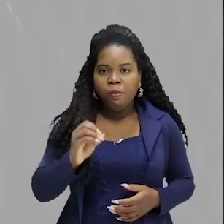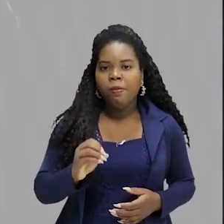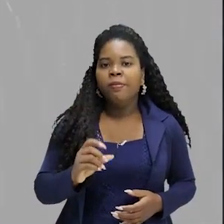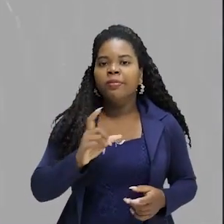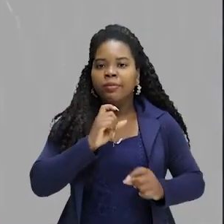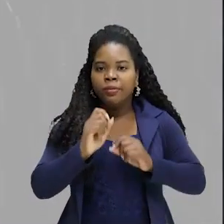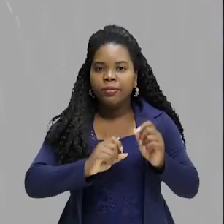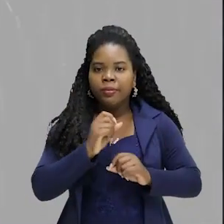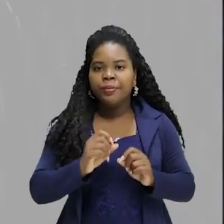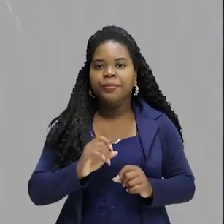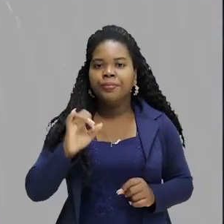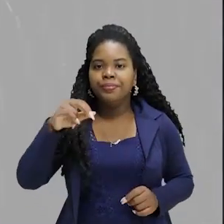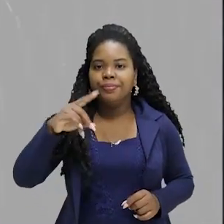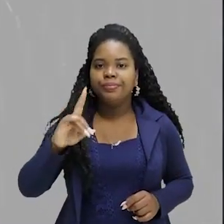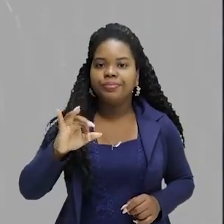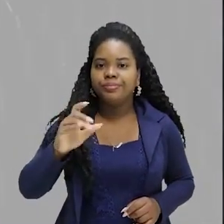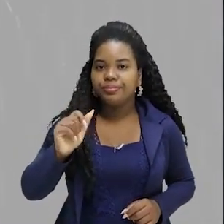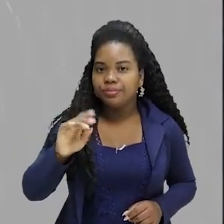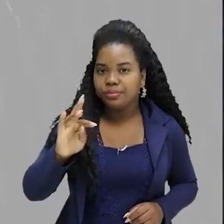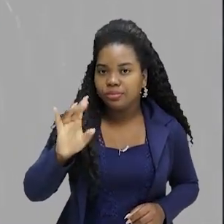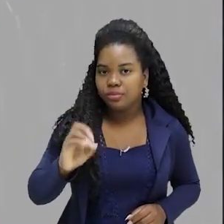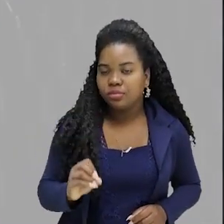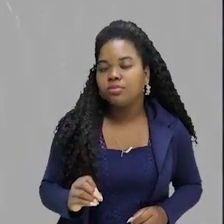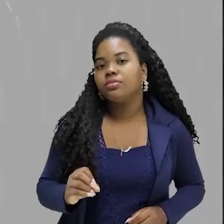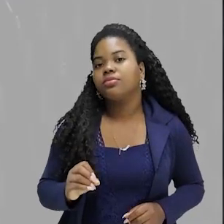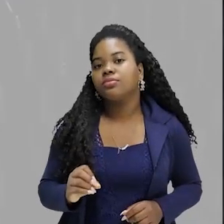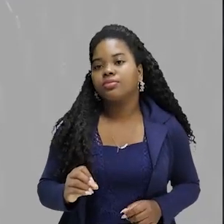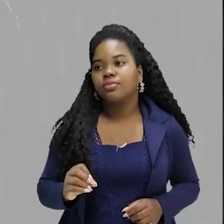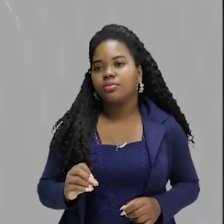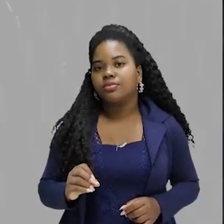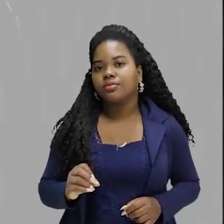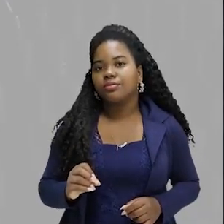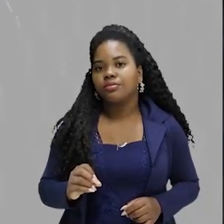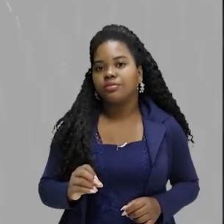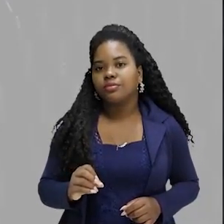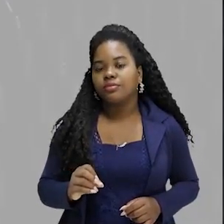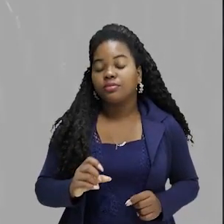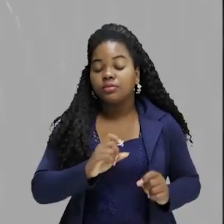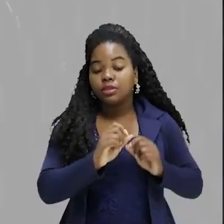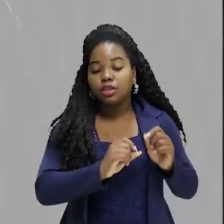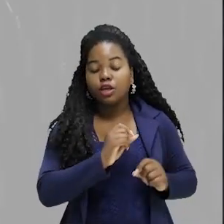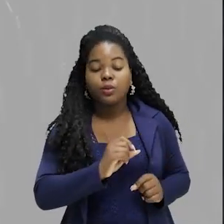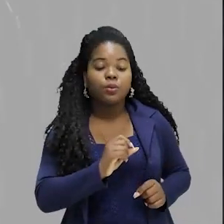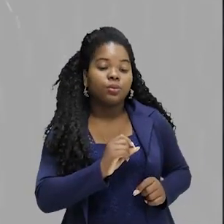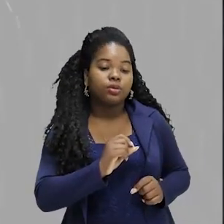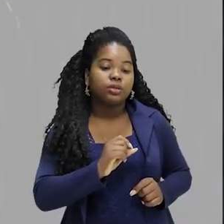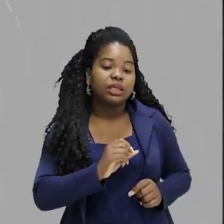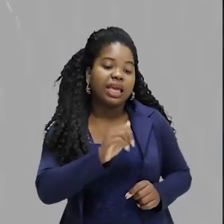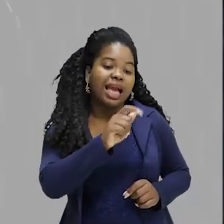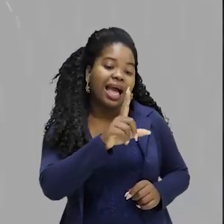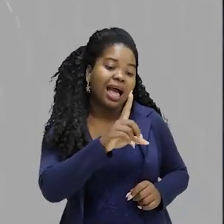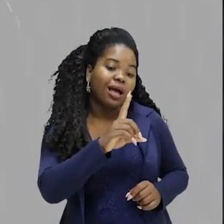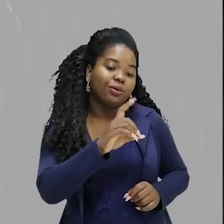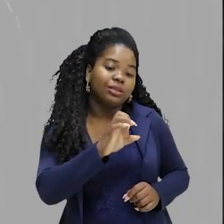um indicativo que aquela substância era um aldeído, certo? E não uma